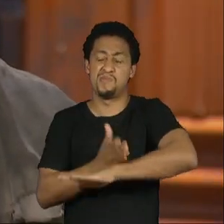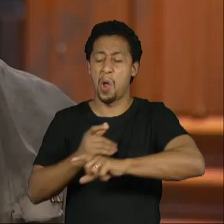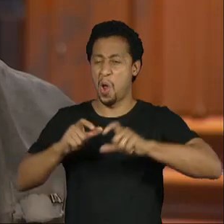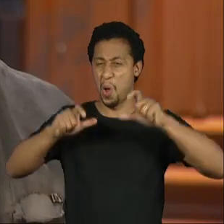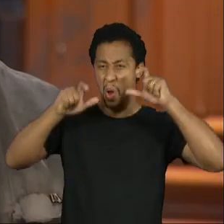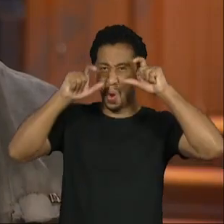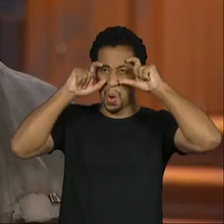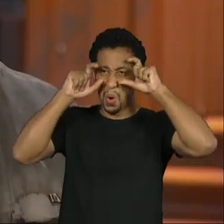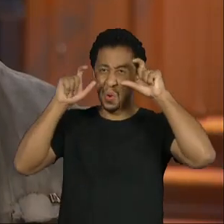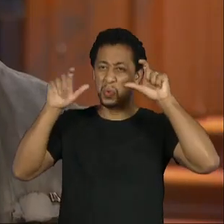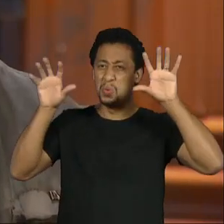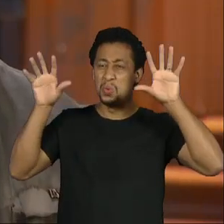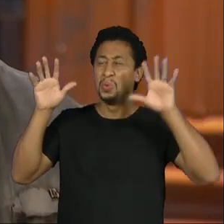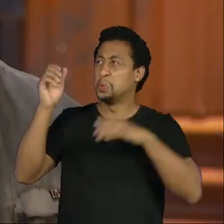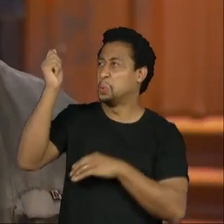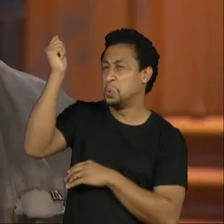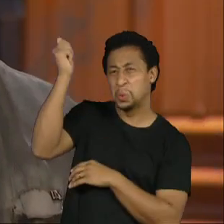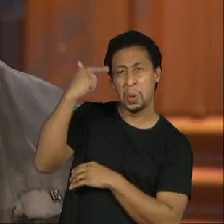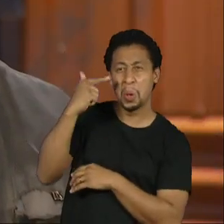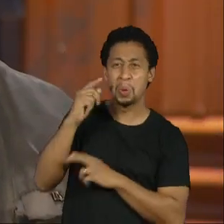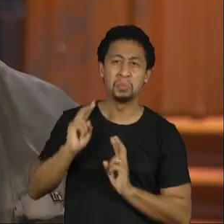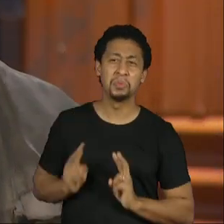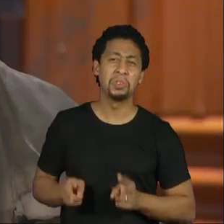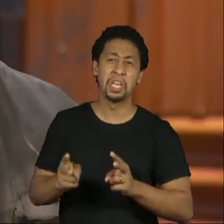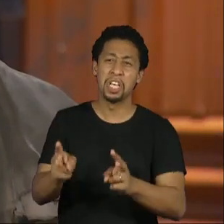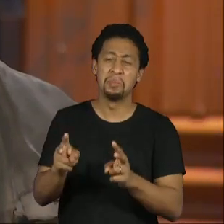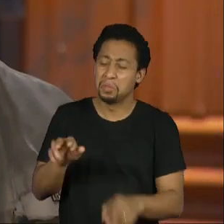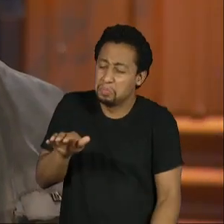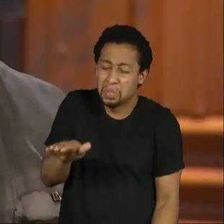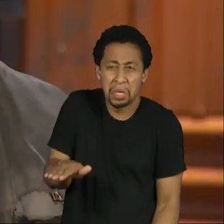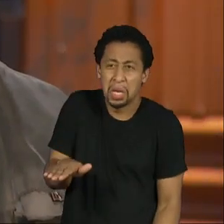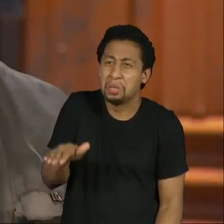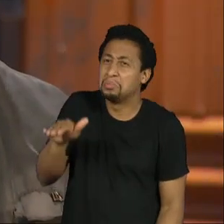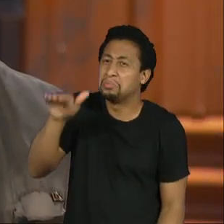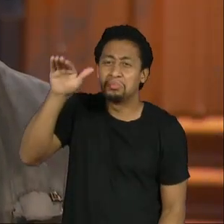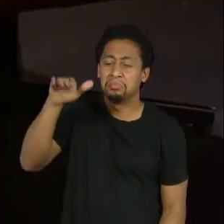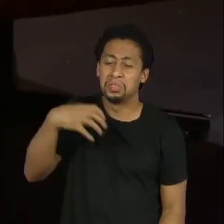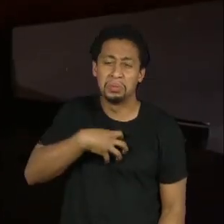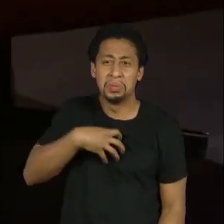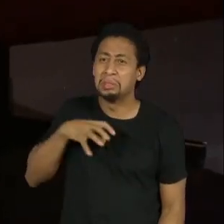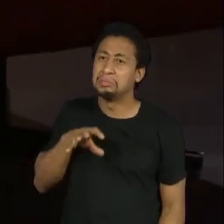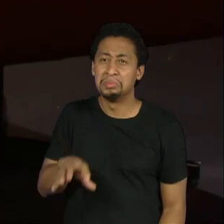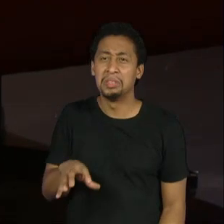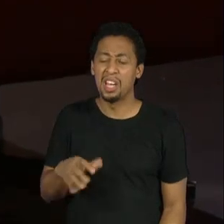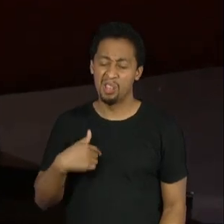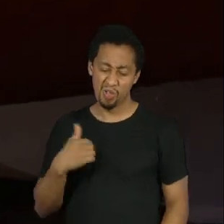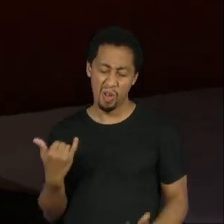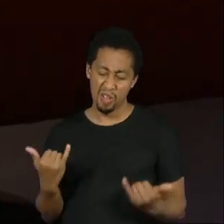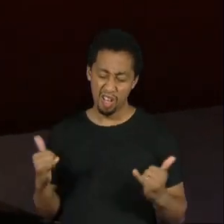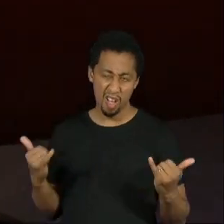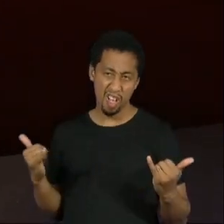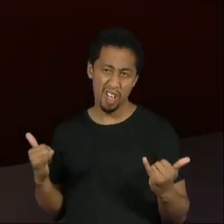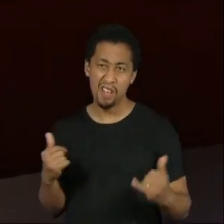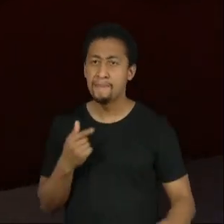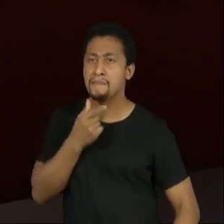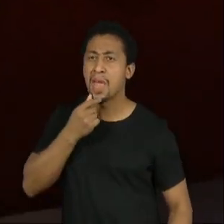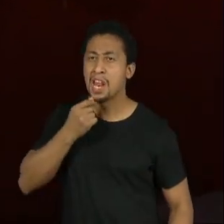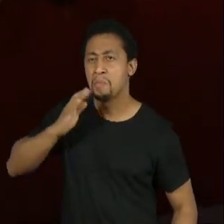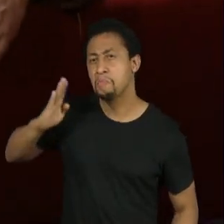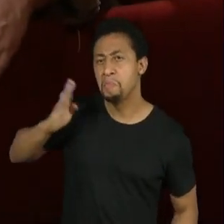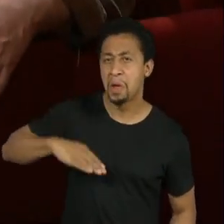desde que olhar o pivete né dizer então acho que tudo isso Vamos eu agora eu souber de oldboy velho